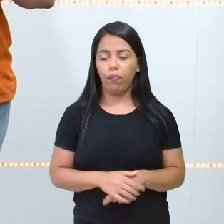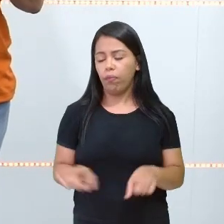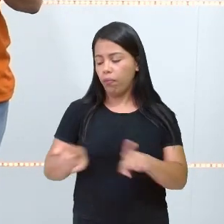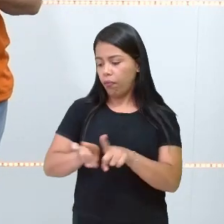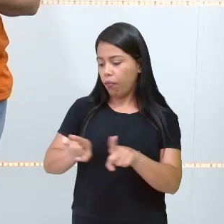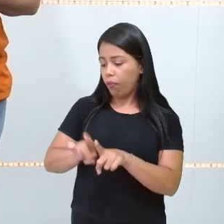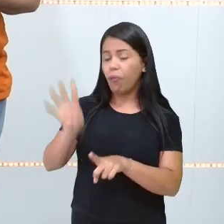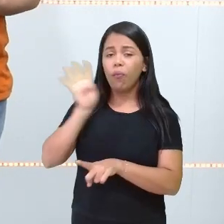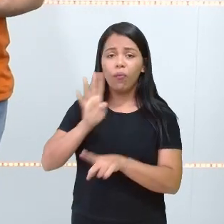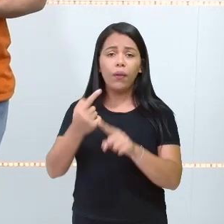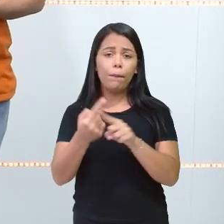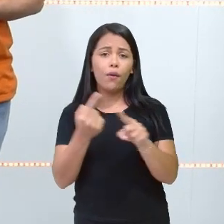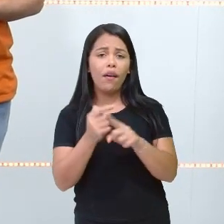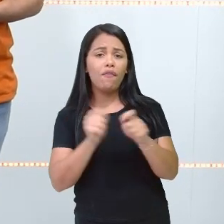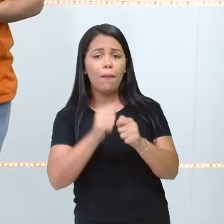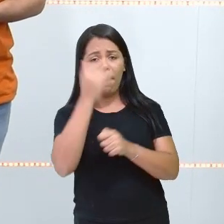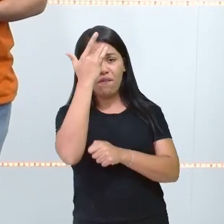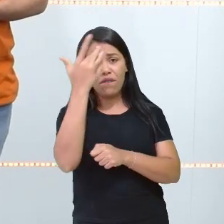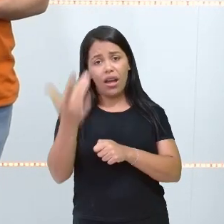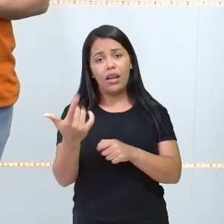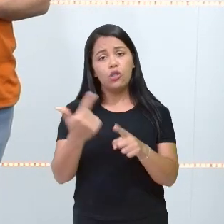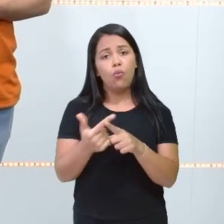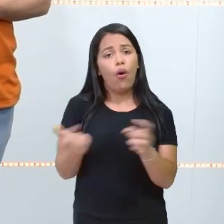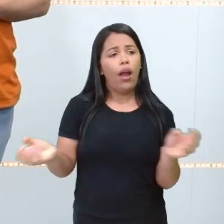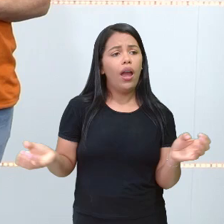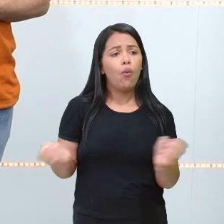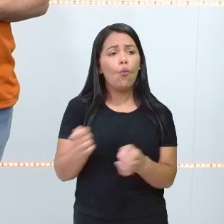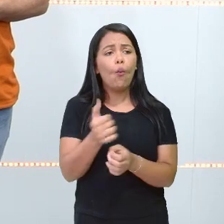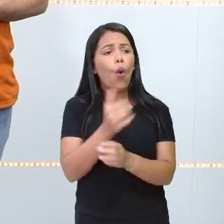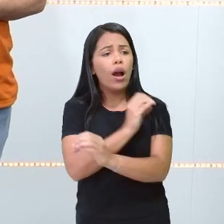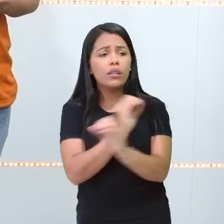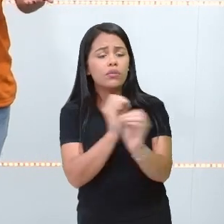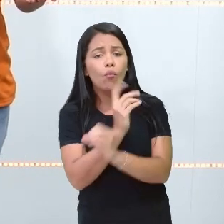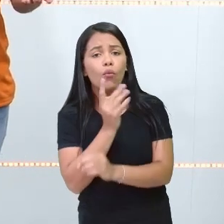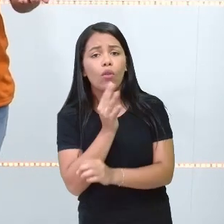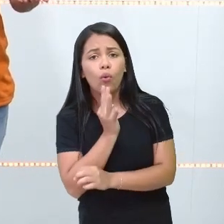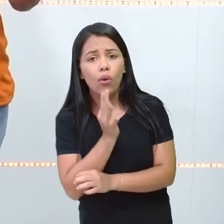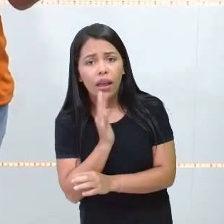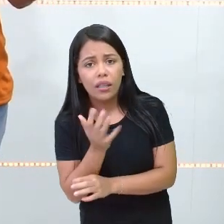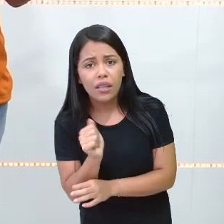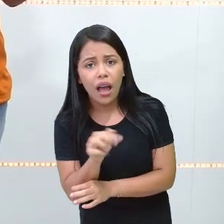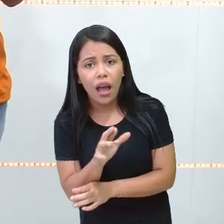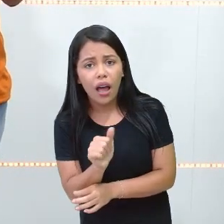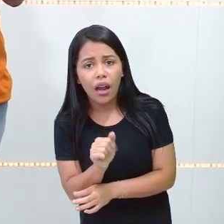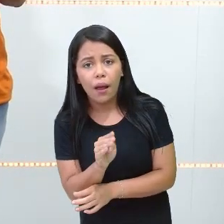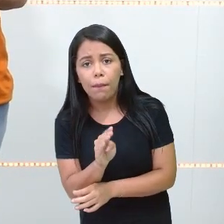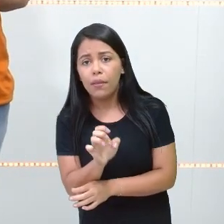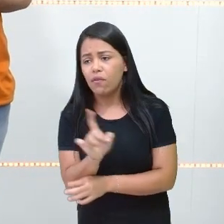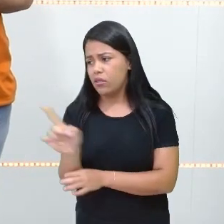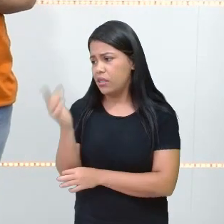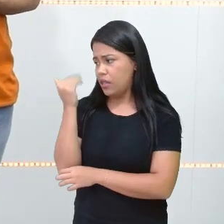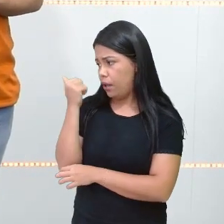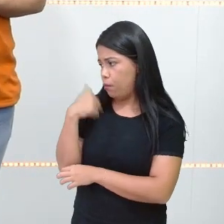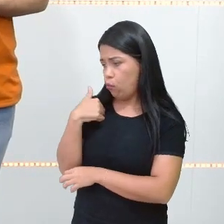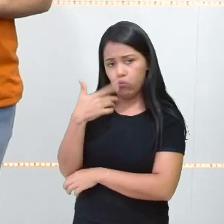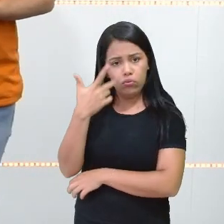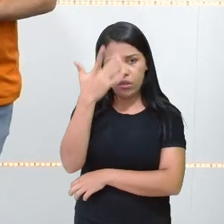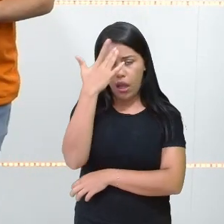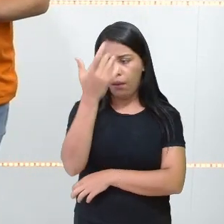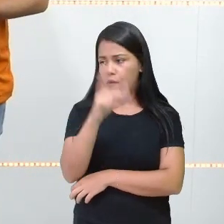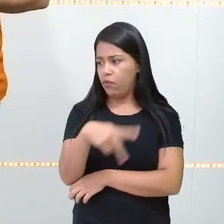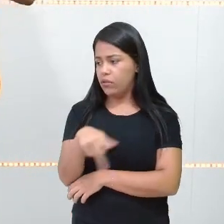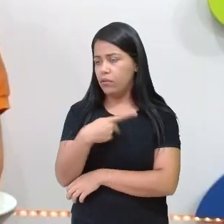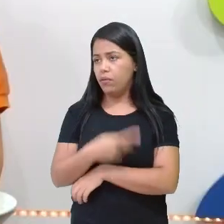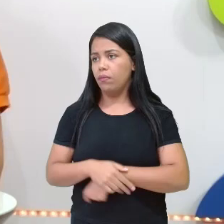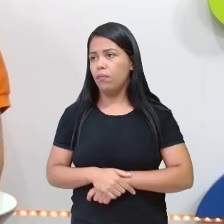né? Porque facilita. Nem todo mundo conhece o árabe. Eu não sei falar árabe. Você sabe falar árabe, professora Cátia?